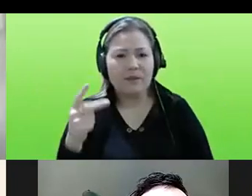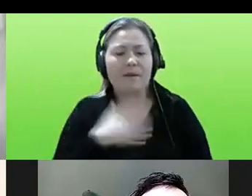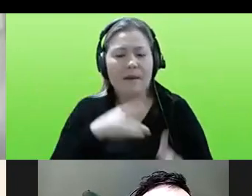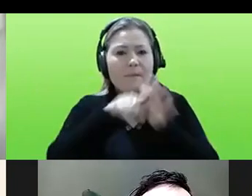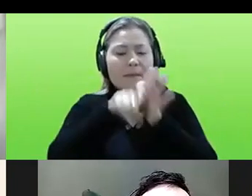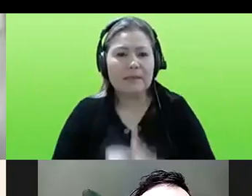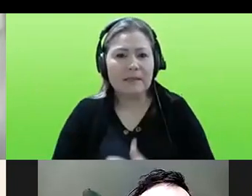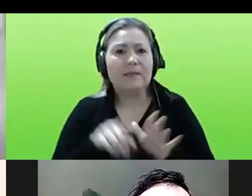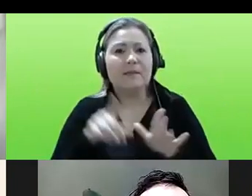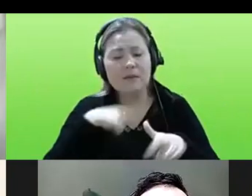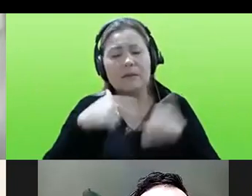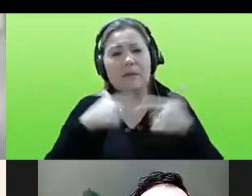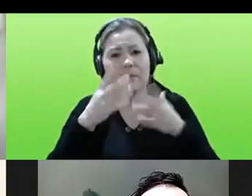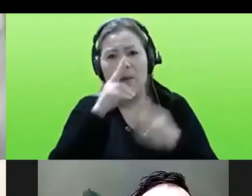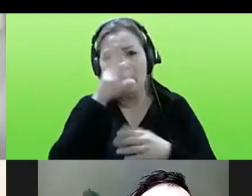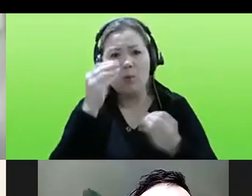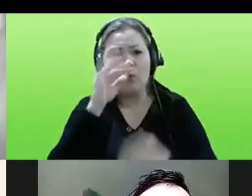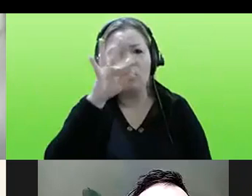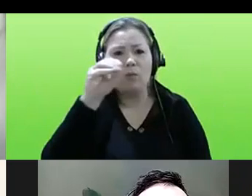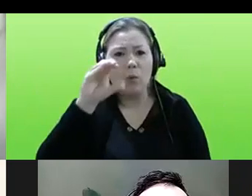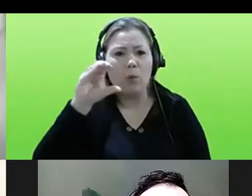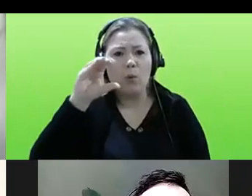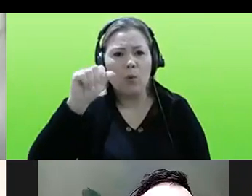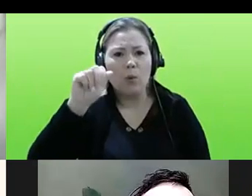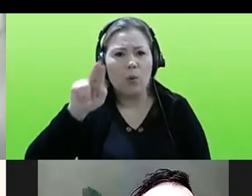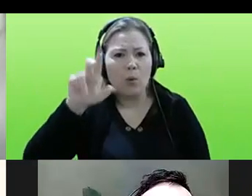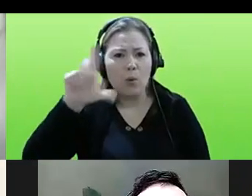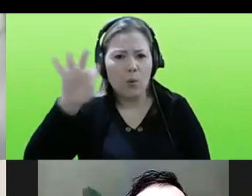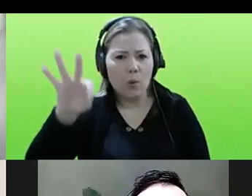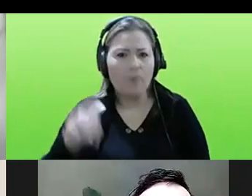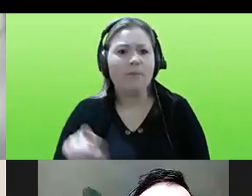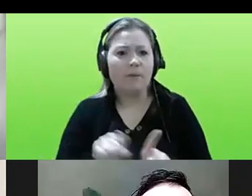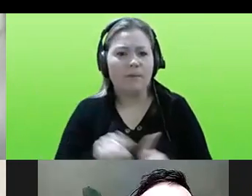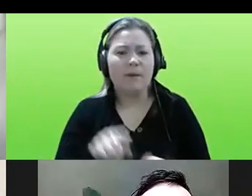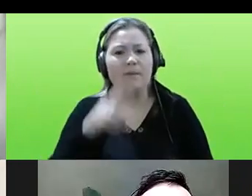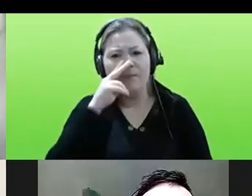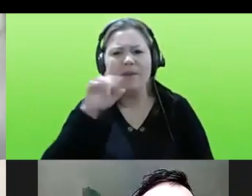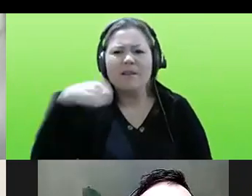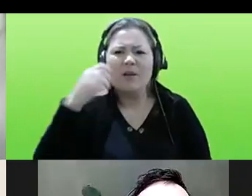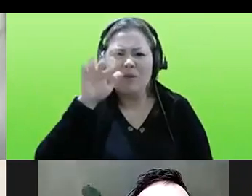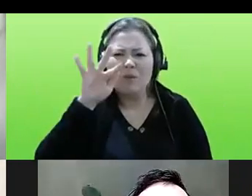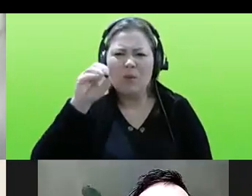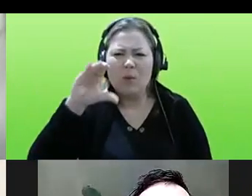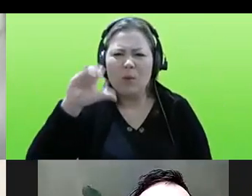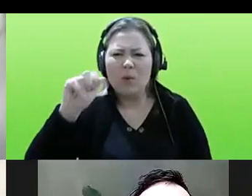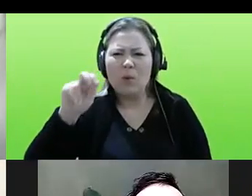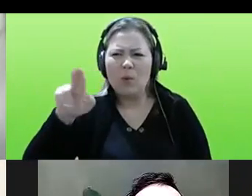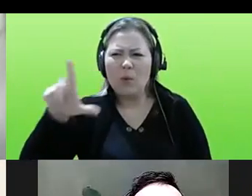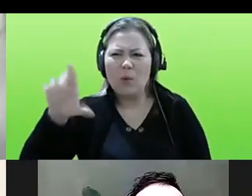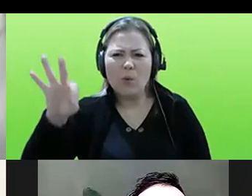pesquisa, eu trabalho bastante com Foucault e faço uma análise foucaultiana das relações internacionais, questões de ordem nas relações